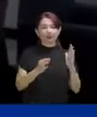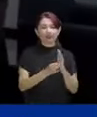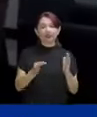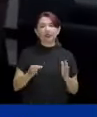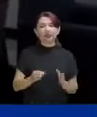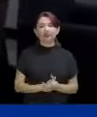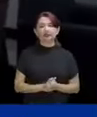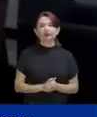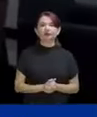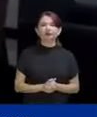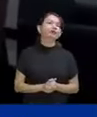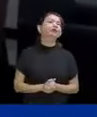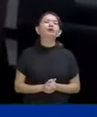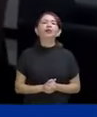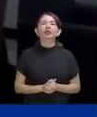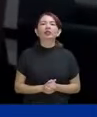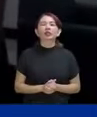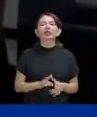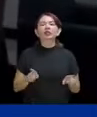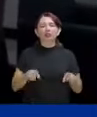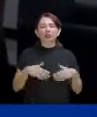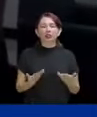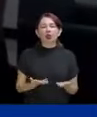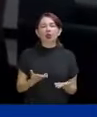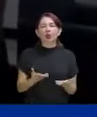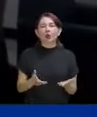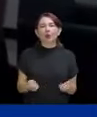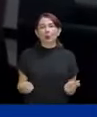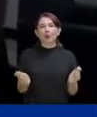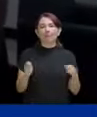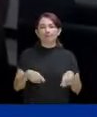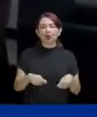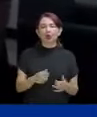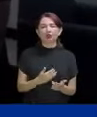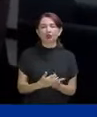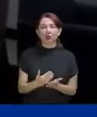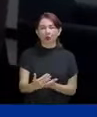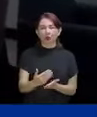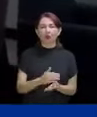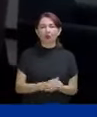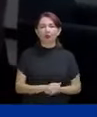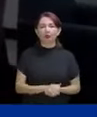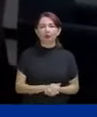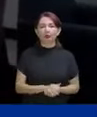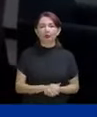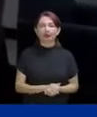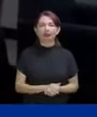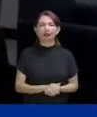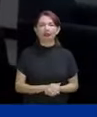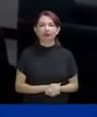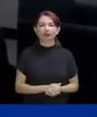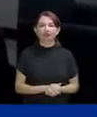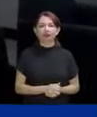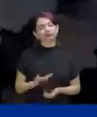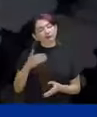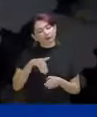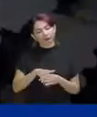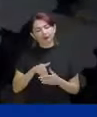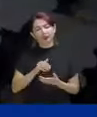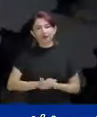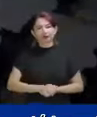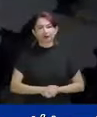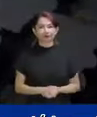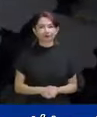ao recurso para reformar a sentença de primeiro grau e para determinar o regular prosseguimento da execução. É o voto,